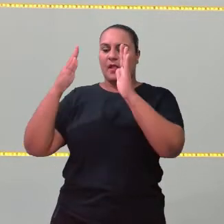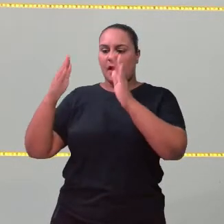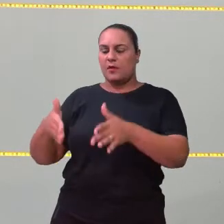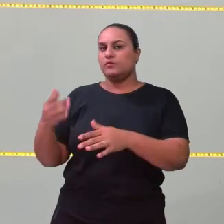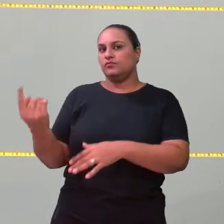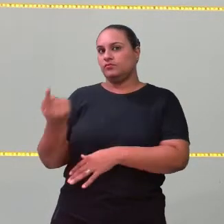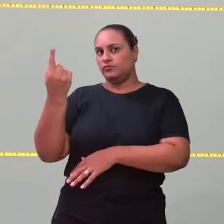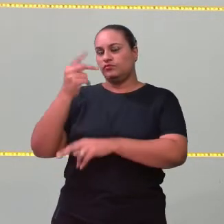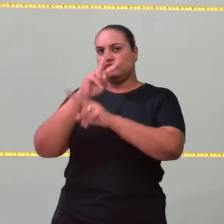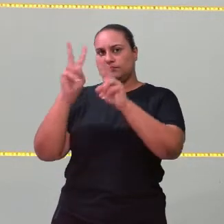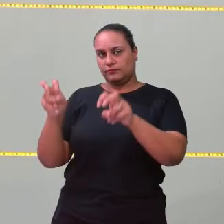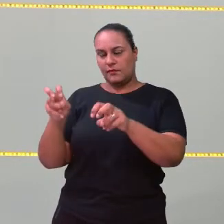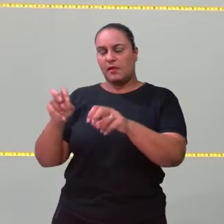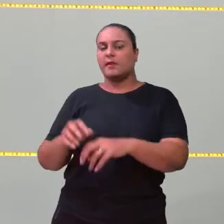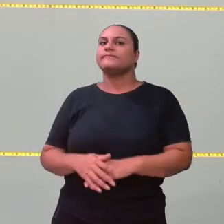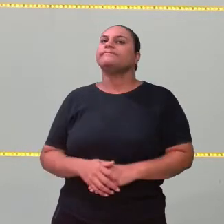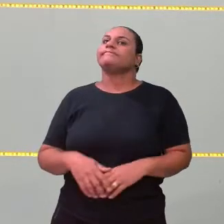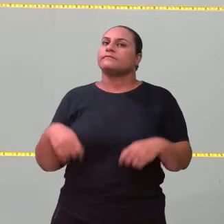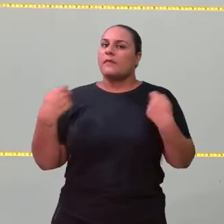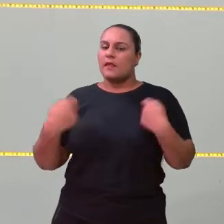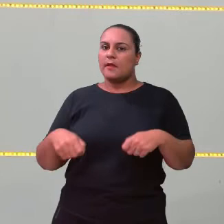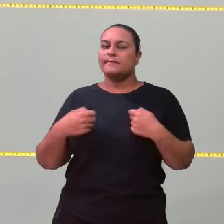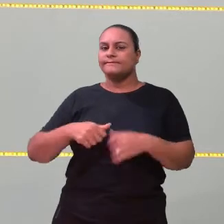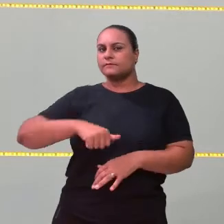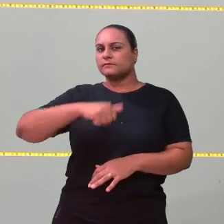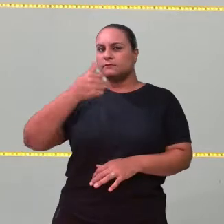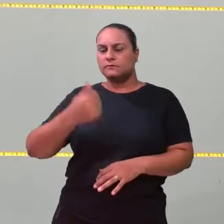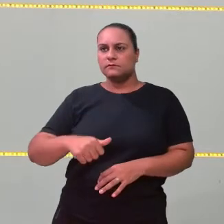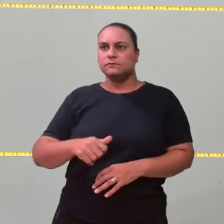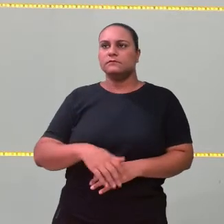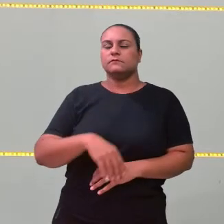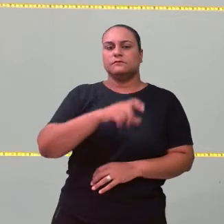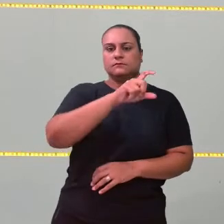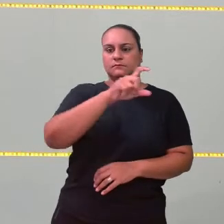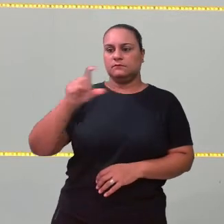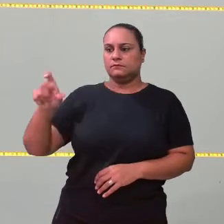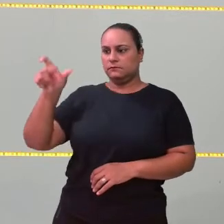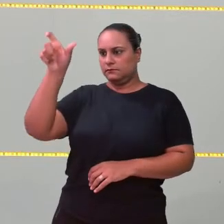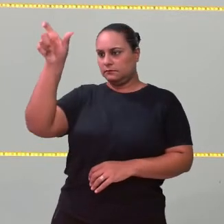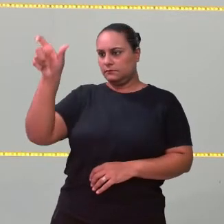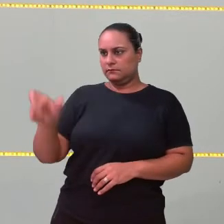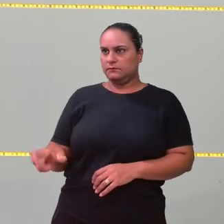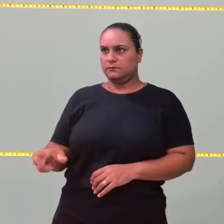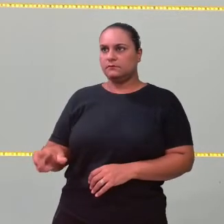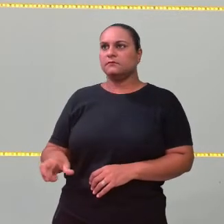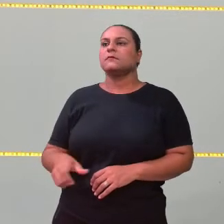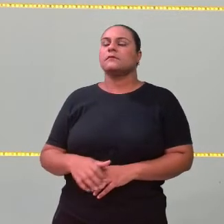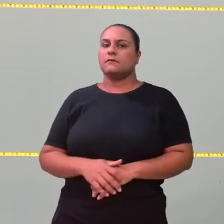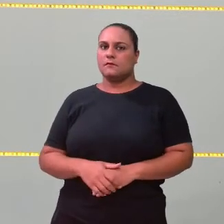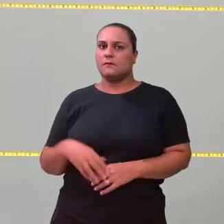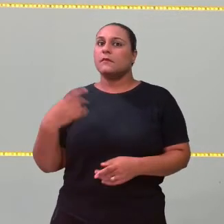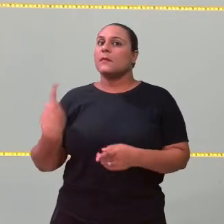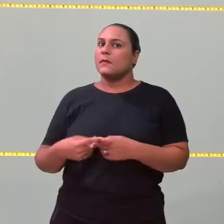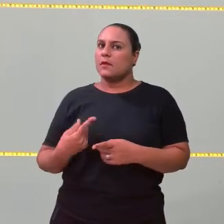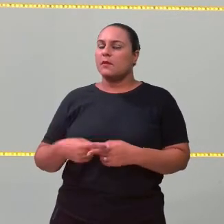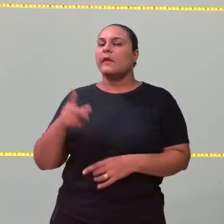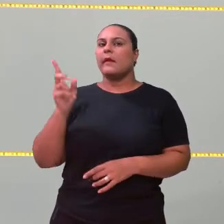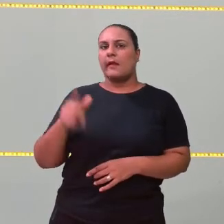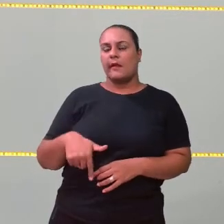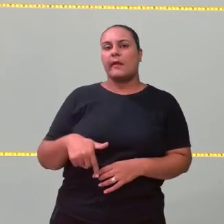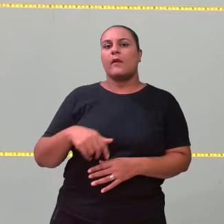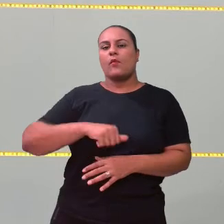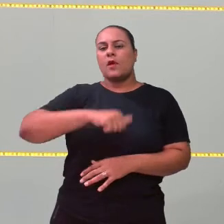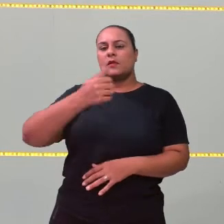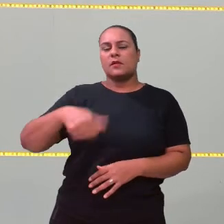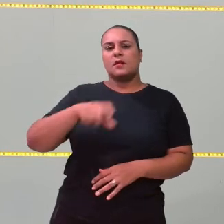de altura. Então, eu tenho que fazer essa leitura, ó, linha, coluna. É uma leitura